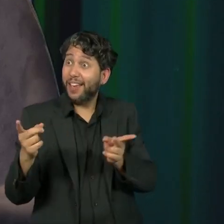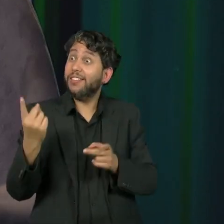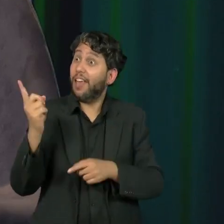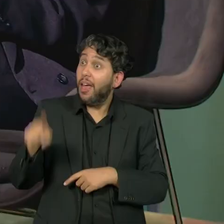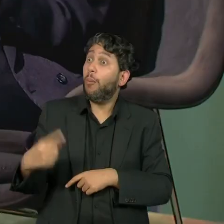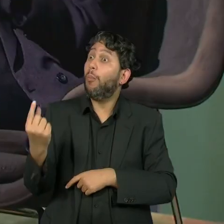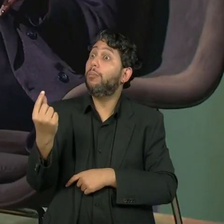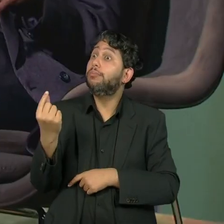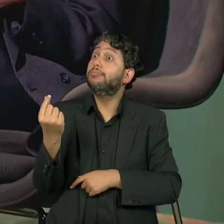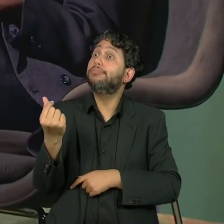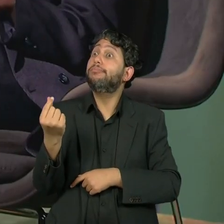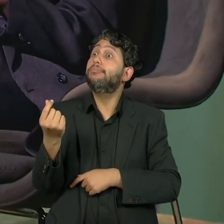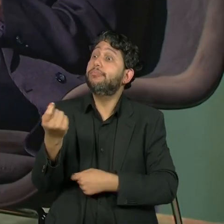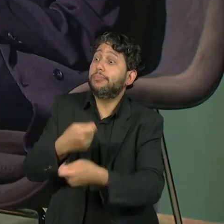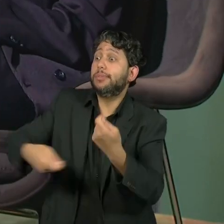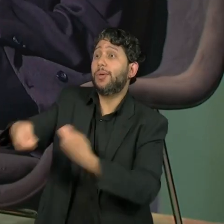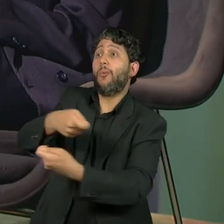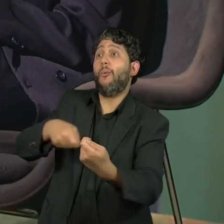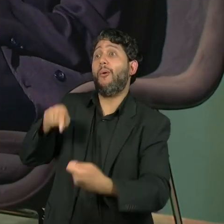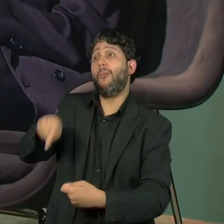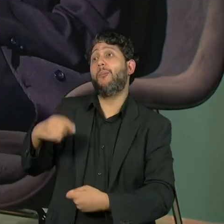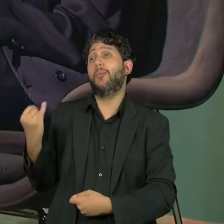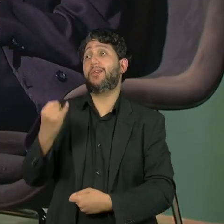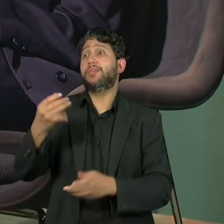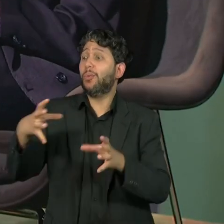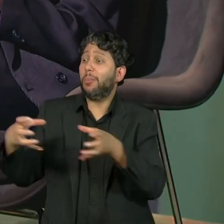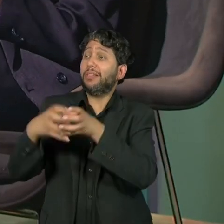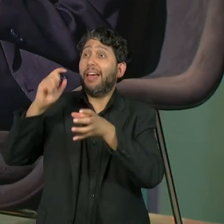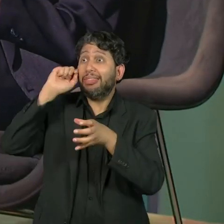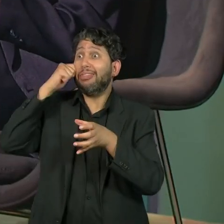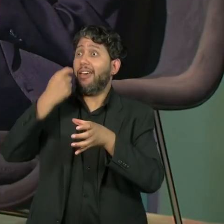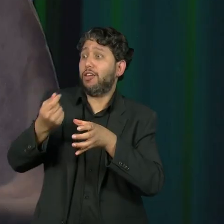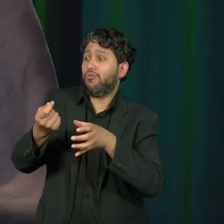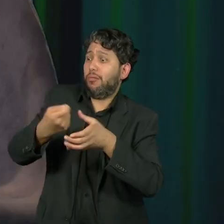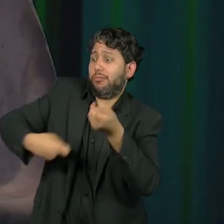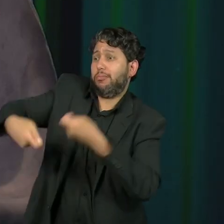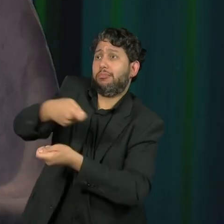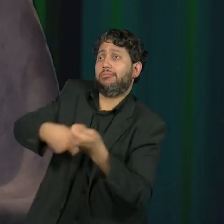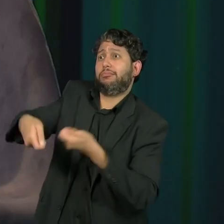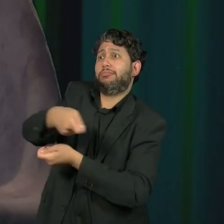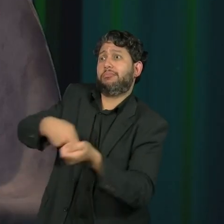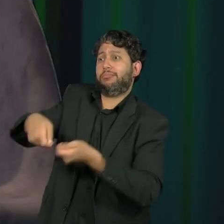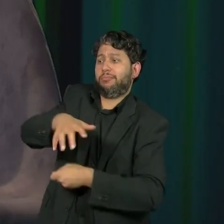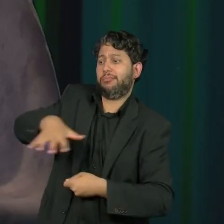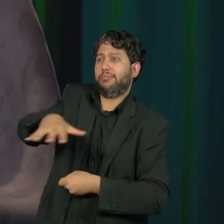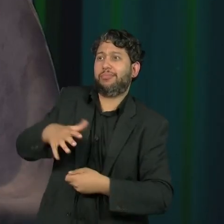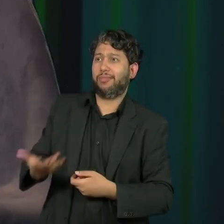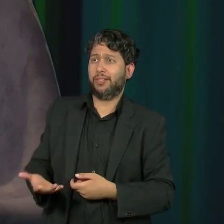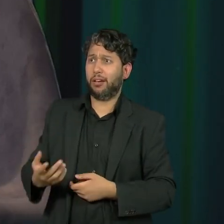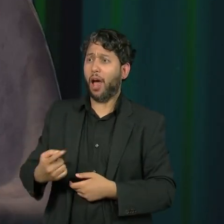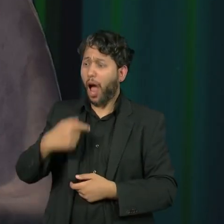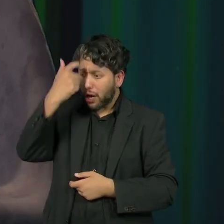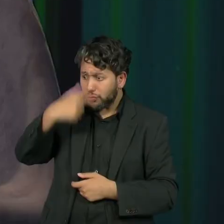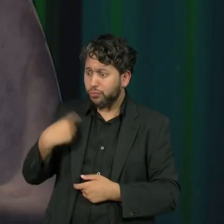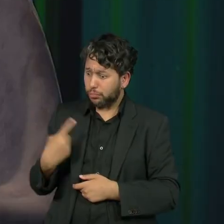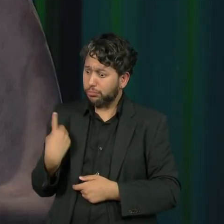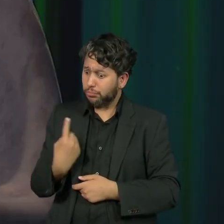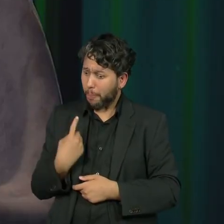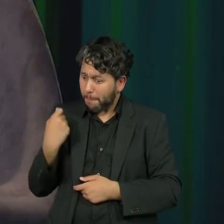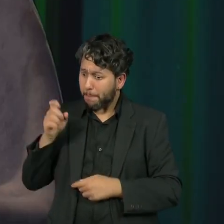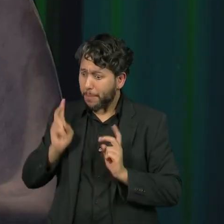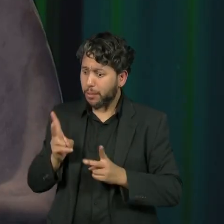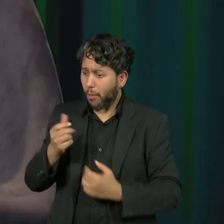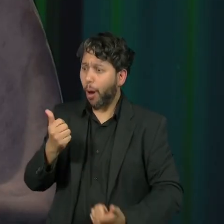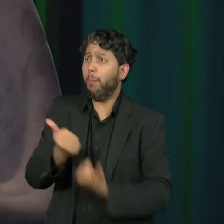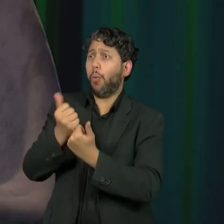dinheiro esteja circulando na nossa comunidade, né? Eu acho que se a gente não apoiar a nossa própria comunidade,